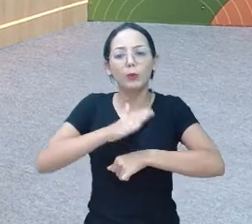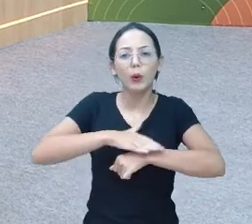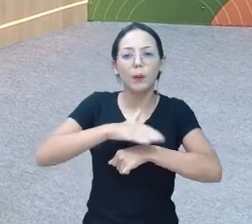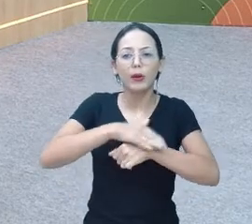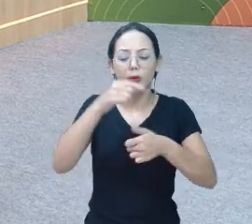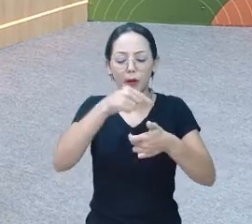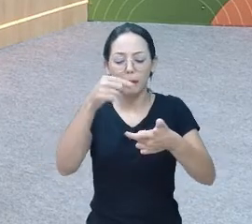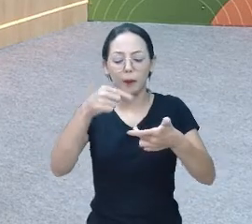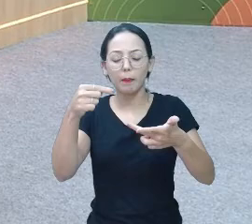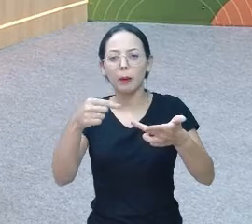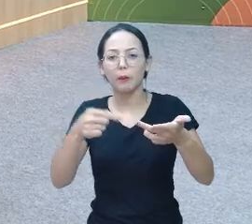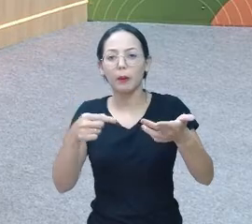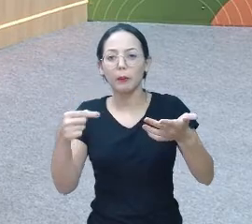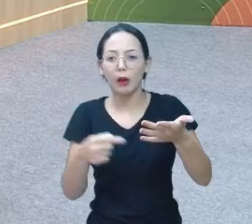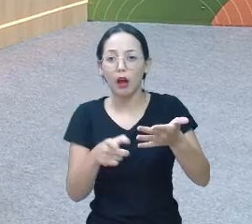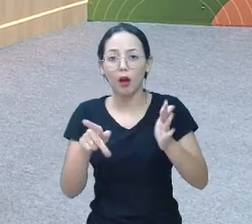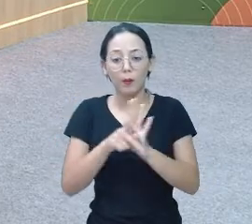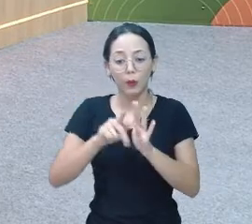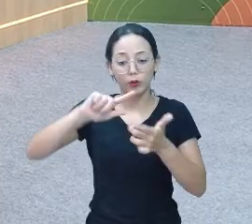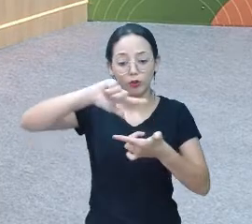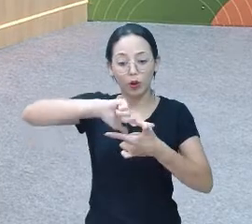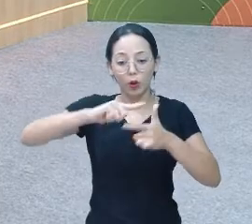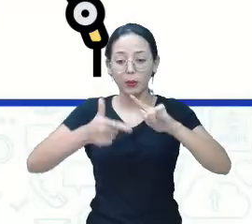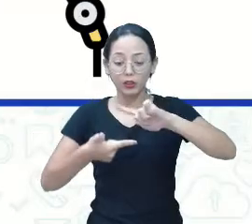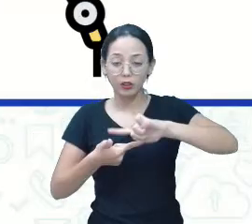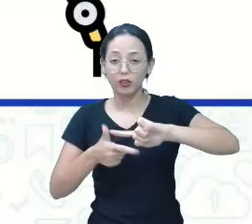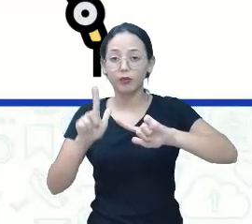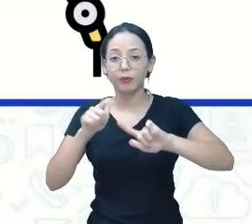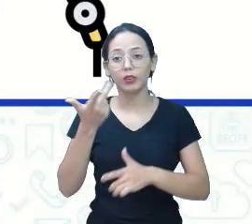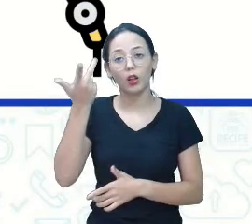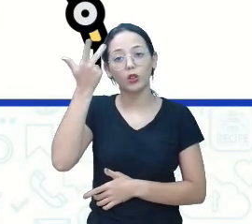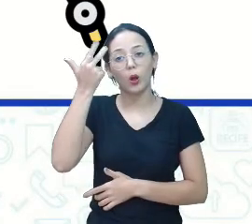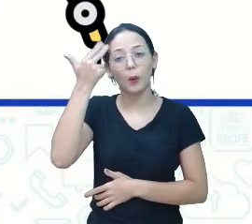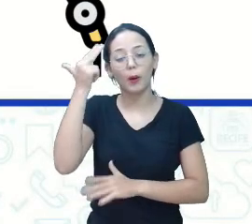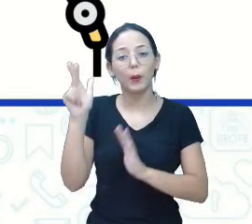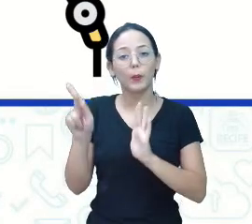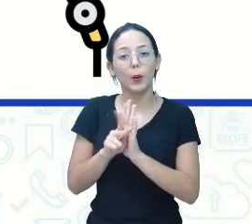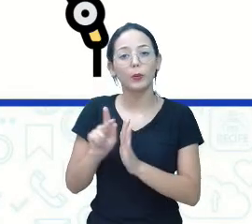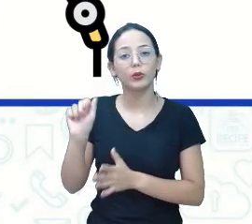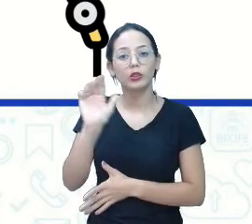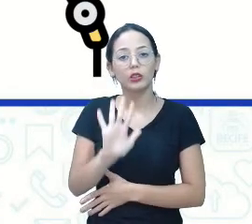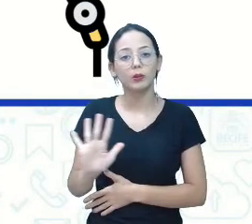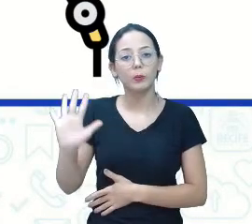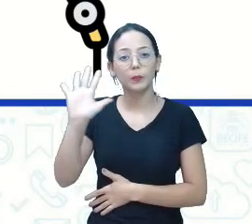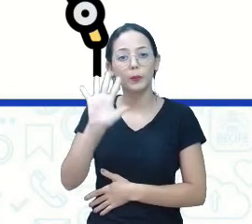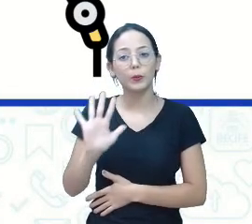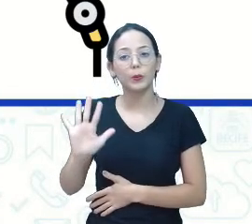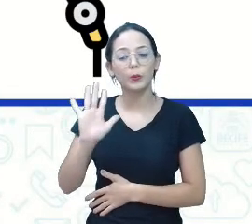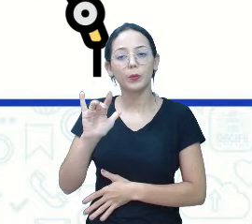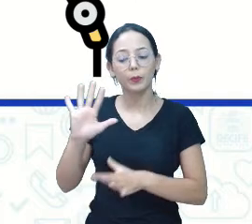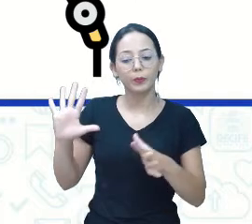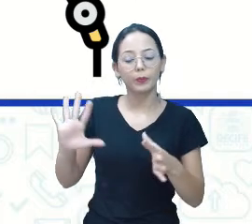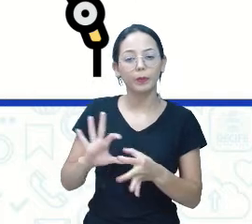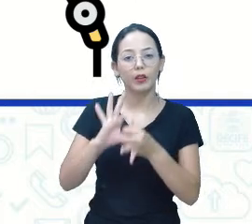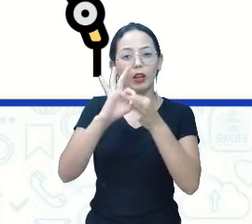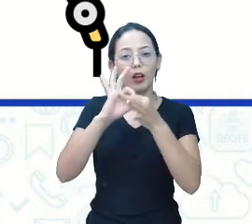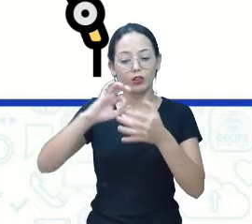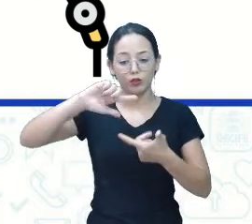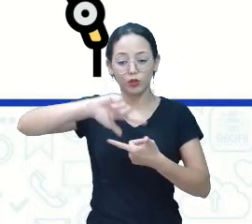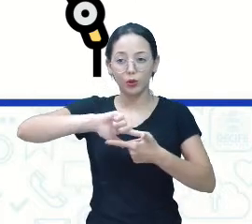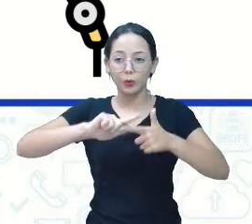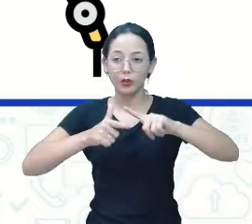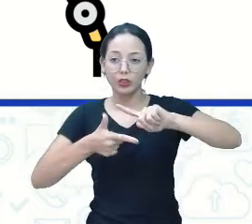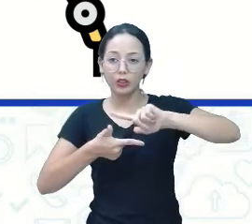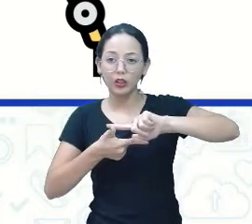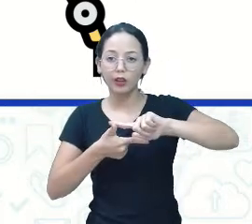como eu diria, por exemplo, da geometria. É muito comum nessas imagens que você está vendo aí ser associada à geometria, né? Ou